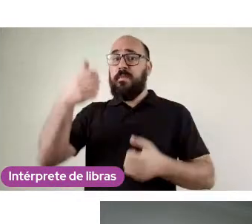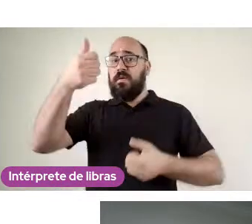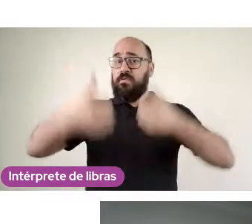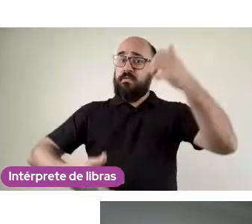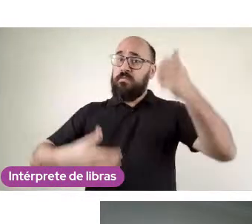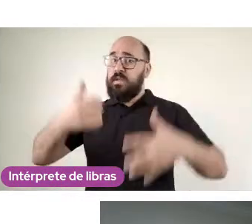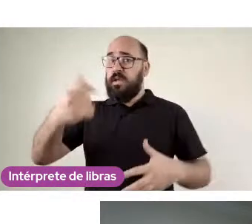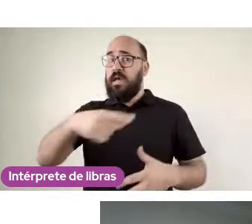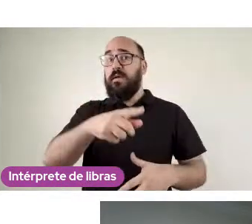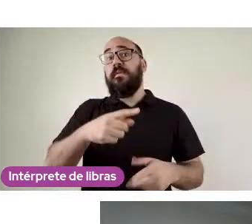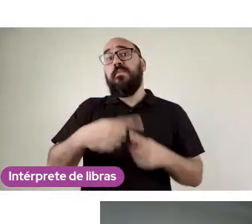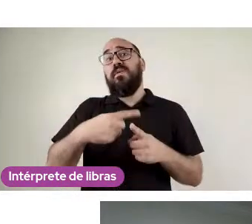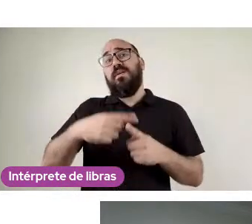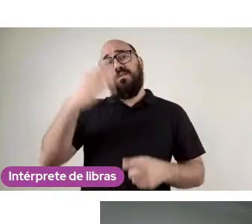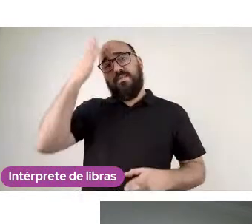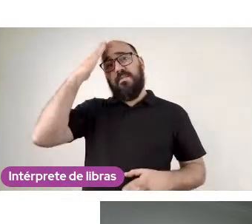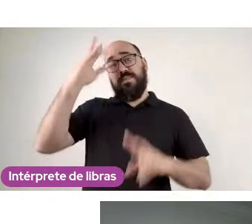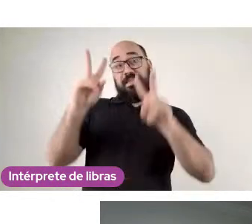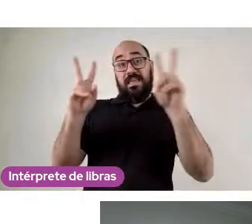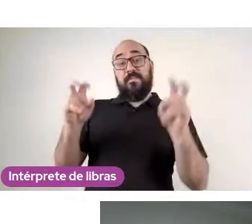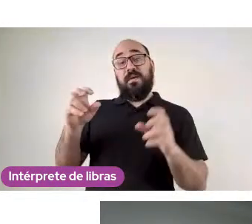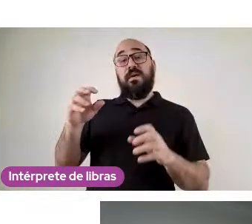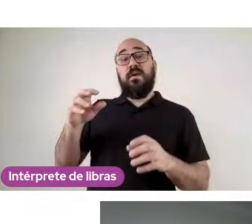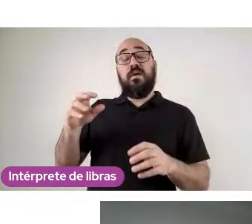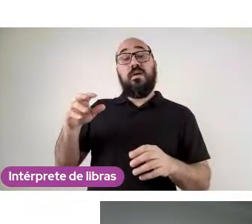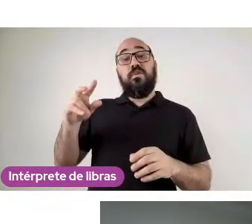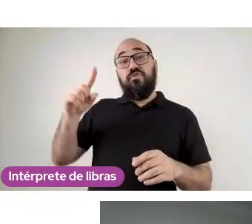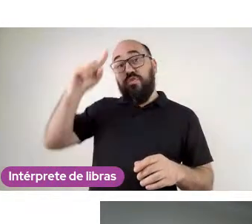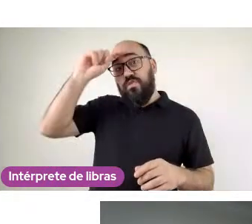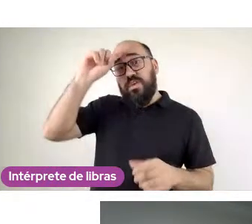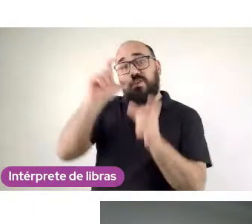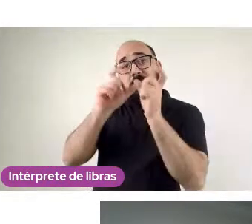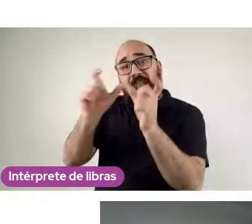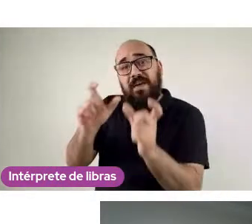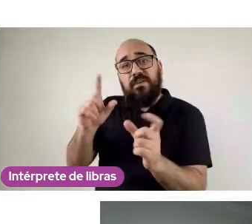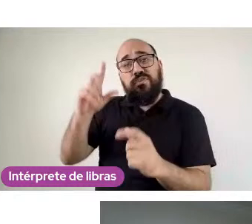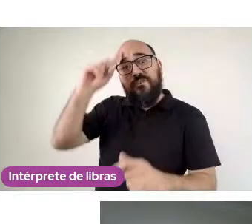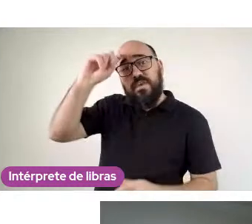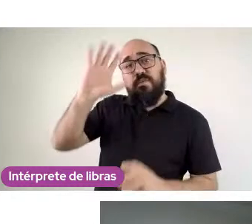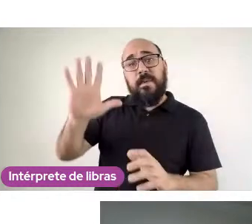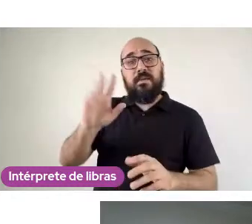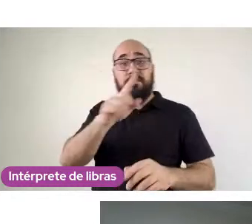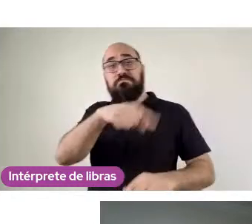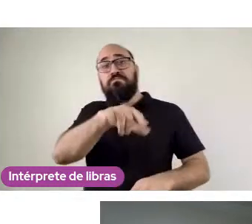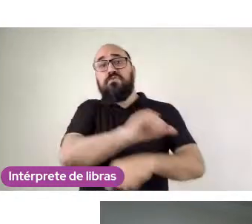descomplicada. Acho que é um pouco isso que eu queria compartilhar.